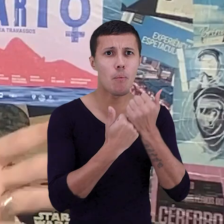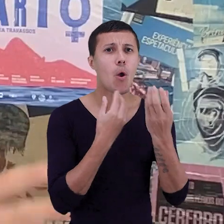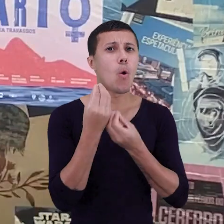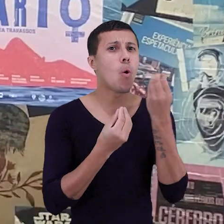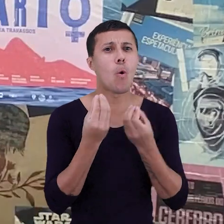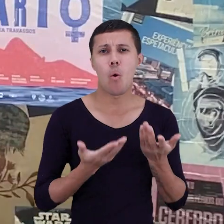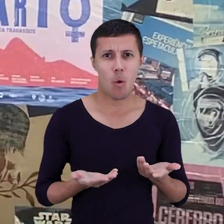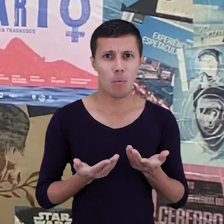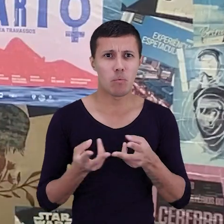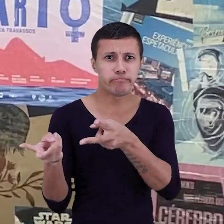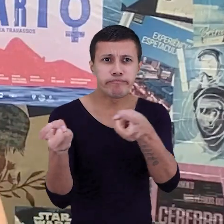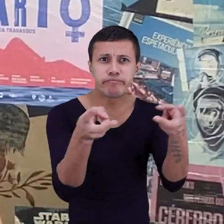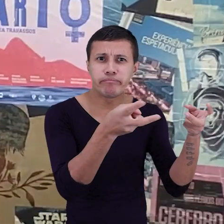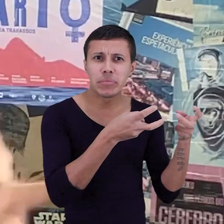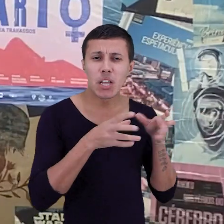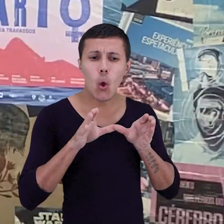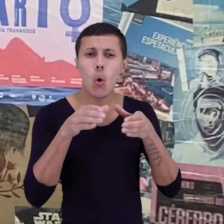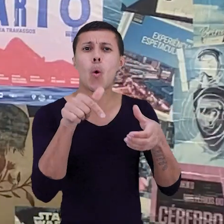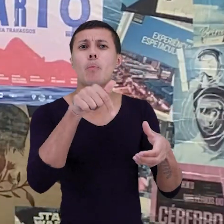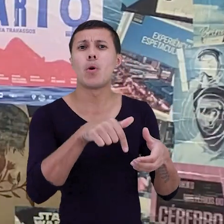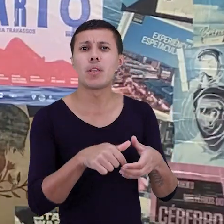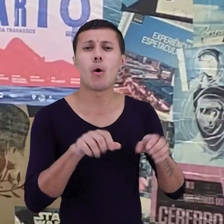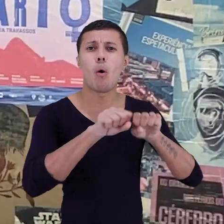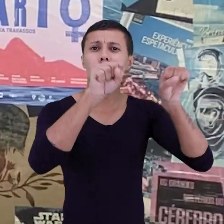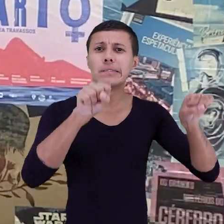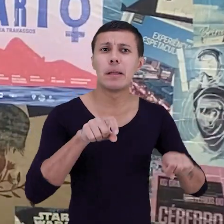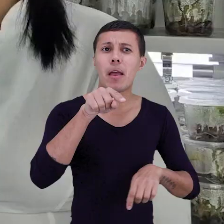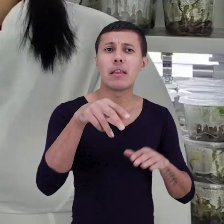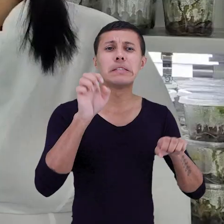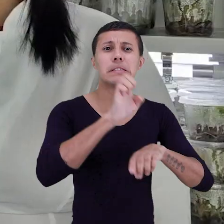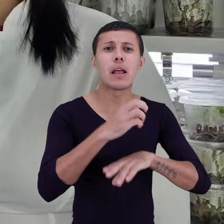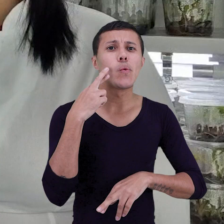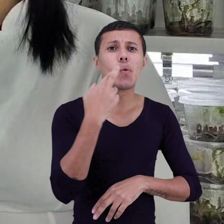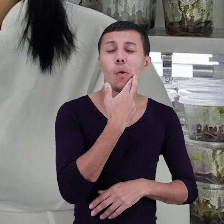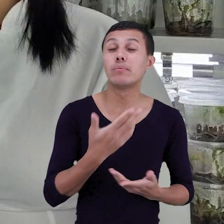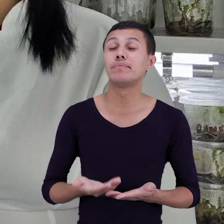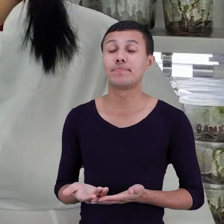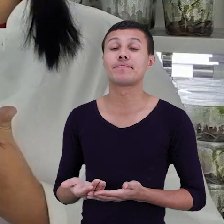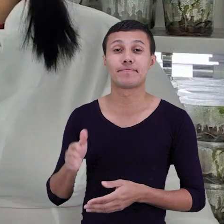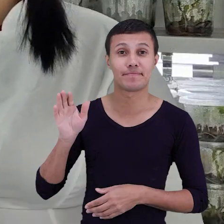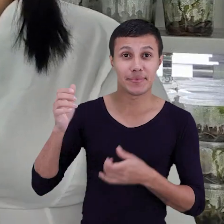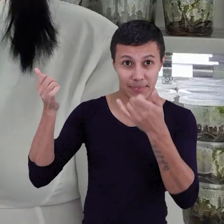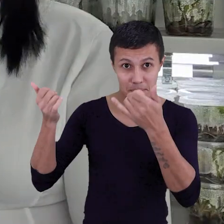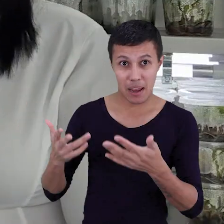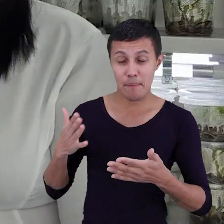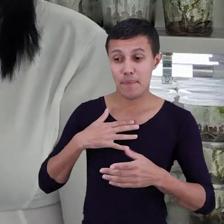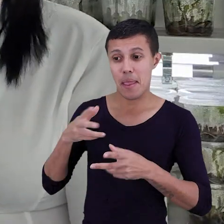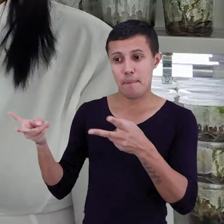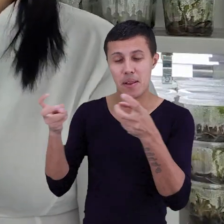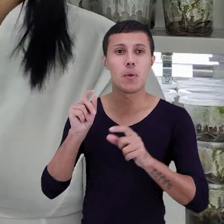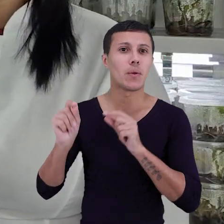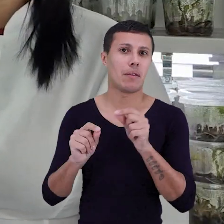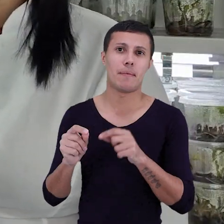as pessoas identificam essa comunidade ou esse ecossistema aí em Roraima? Olha, a minha visão é que a